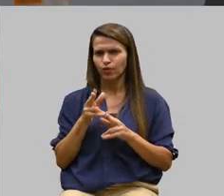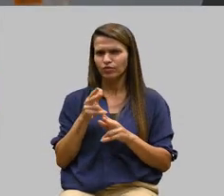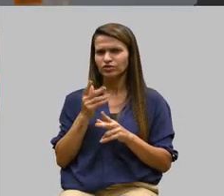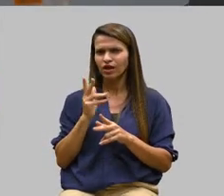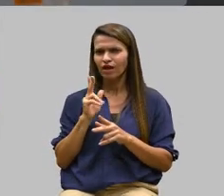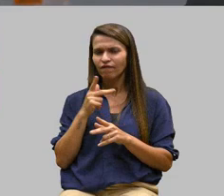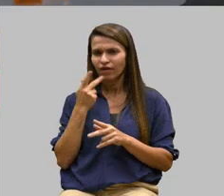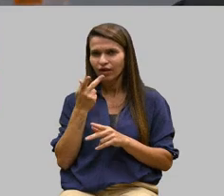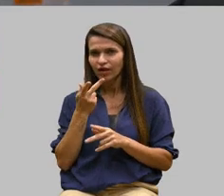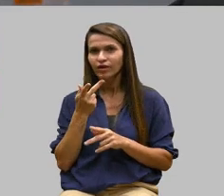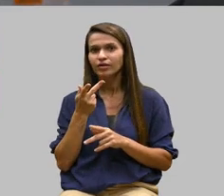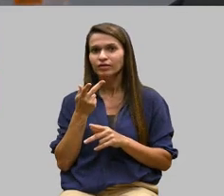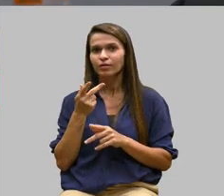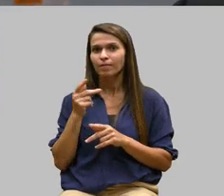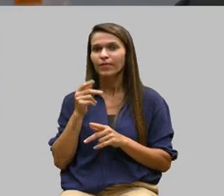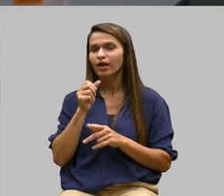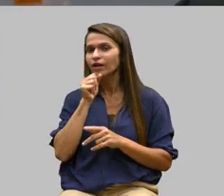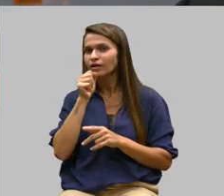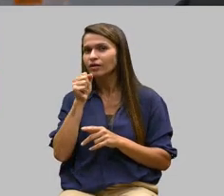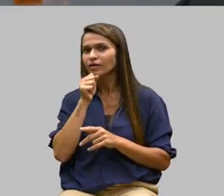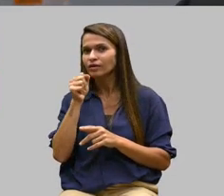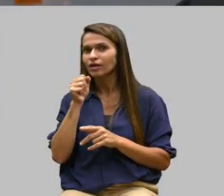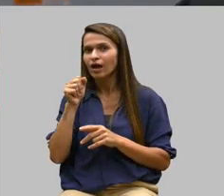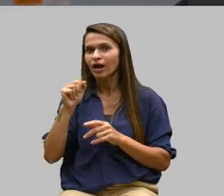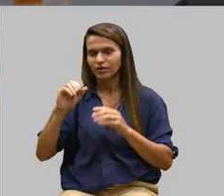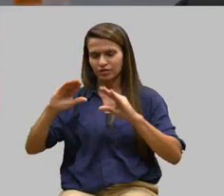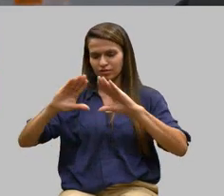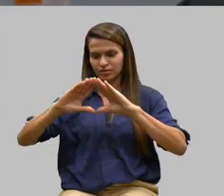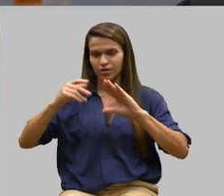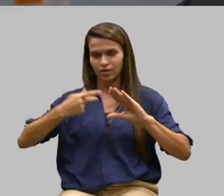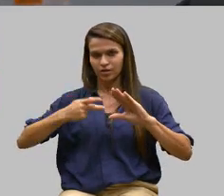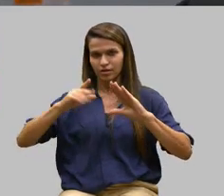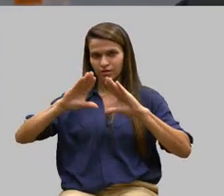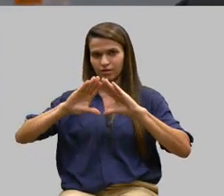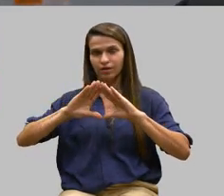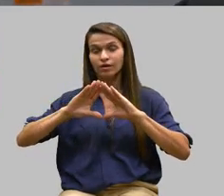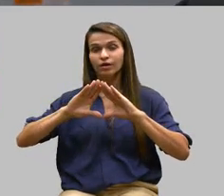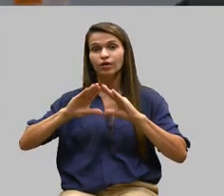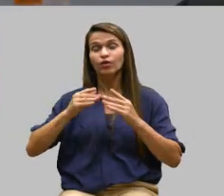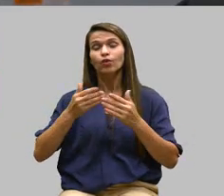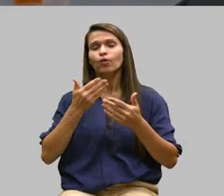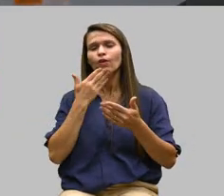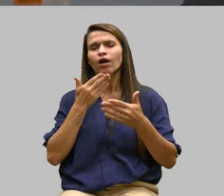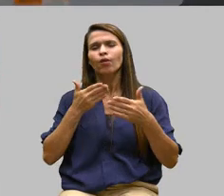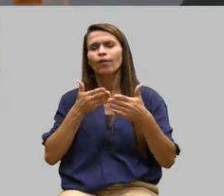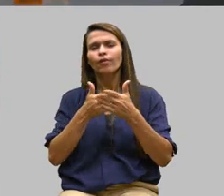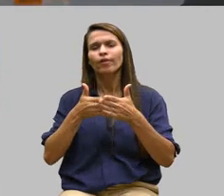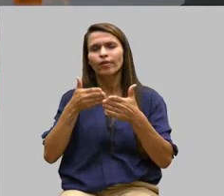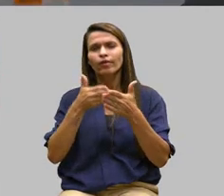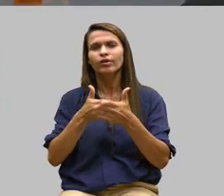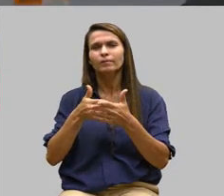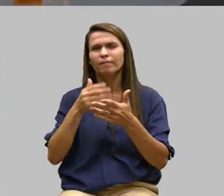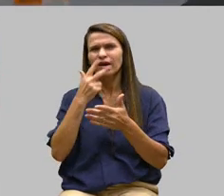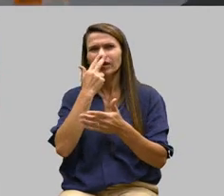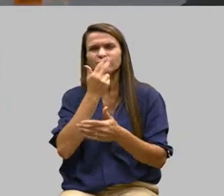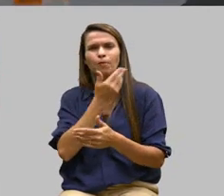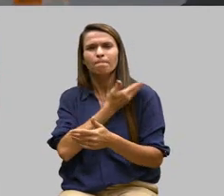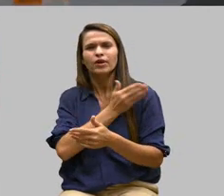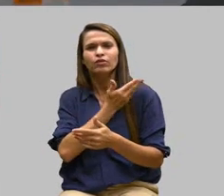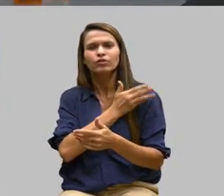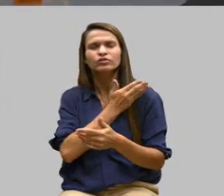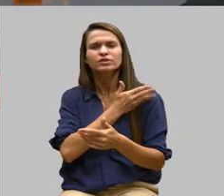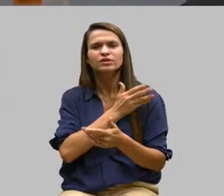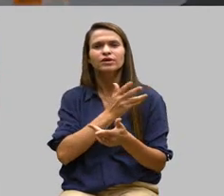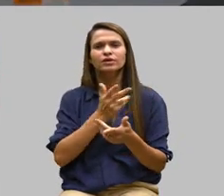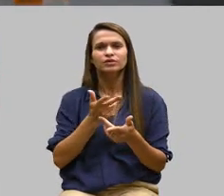pouco que a jornalista aqui da Assembleia Legislativa O que impede o preconceito que impede é São